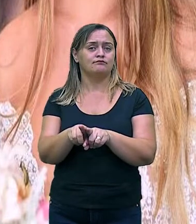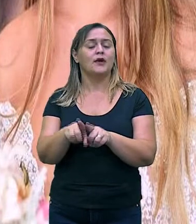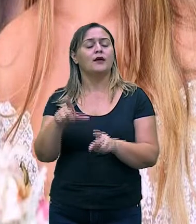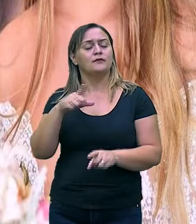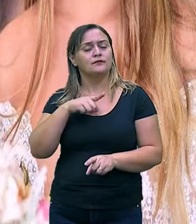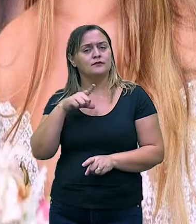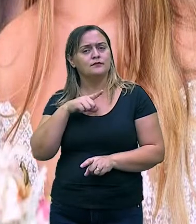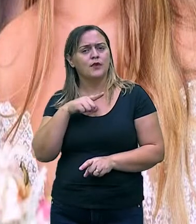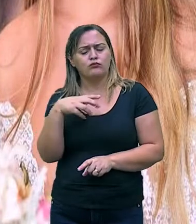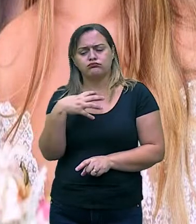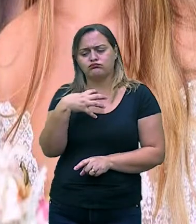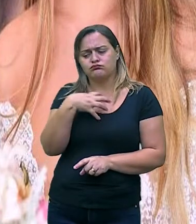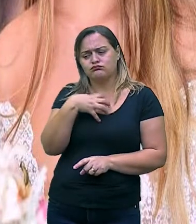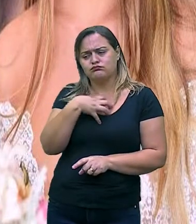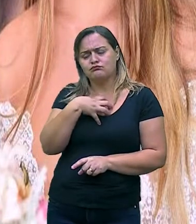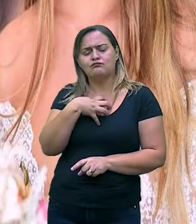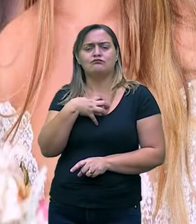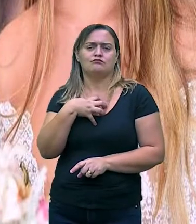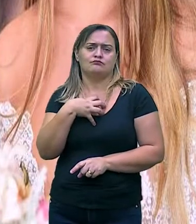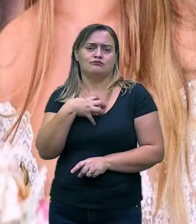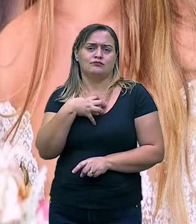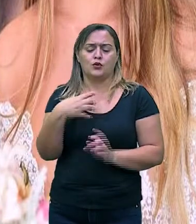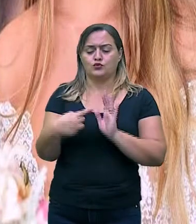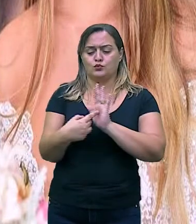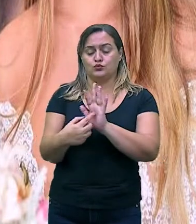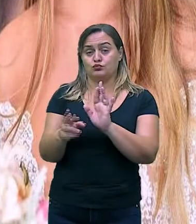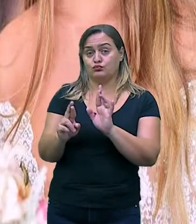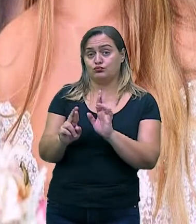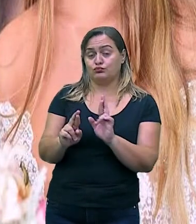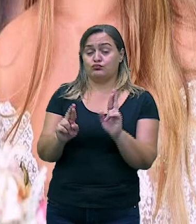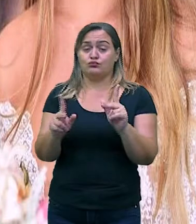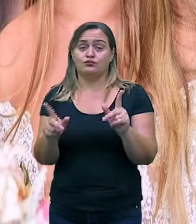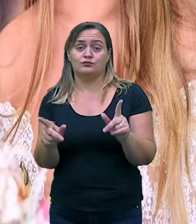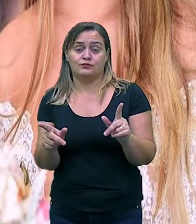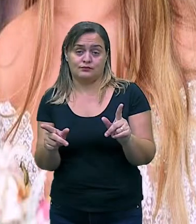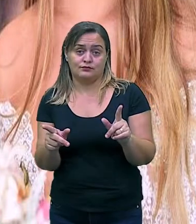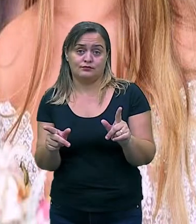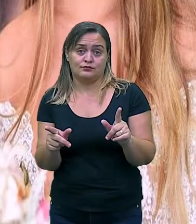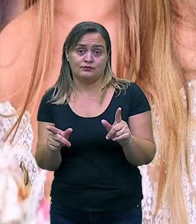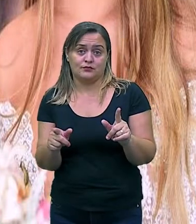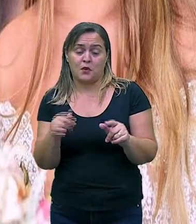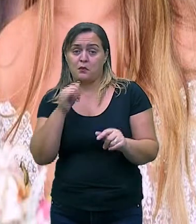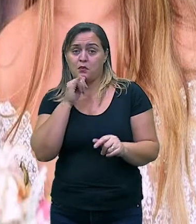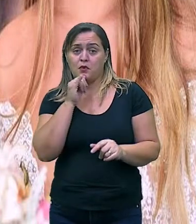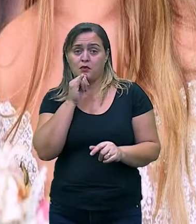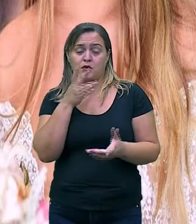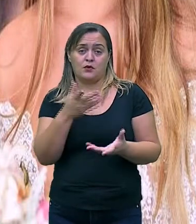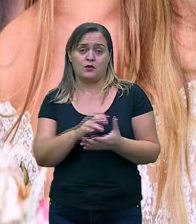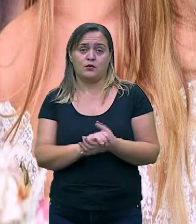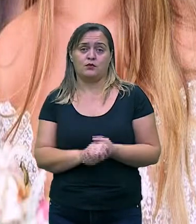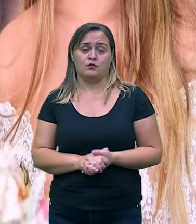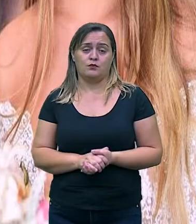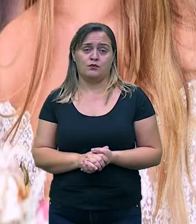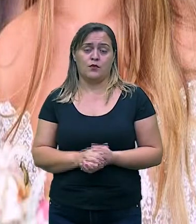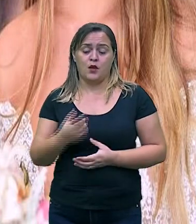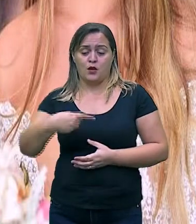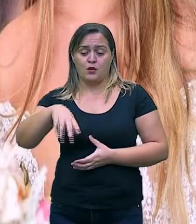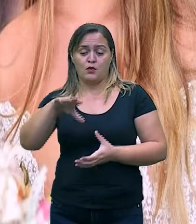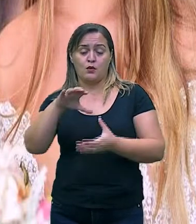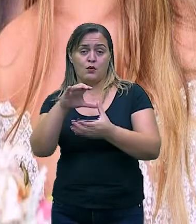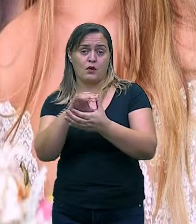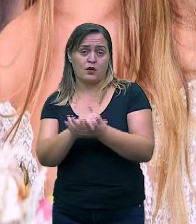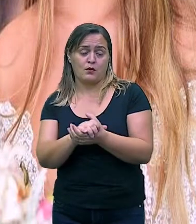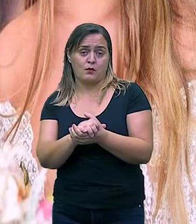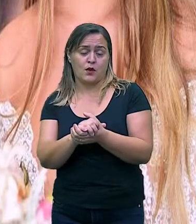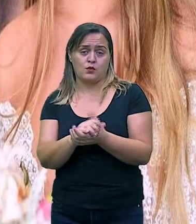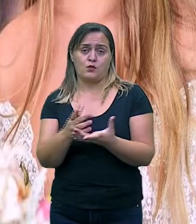diferente. Quem disse que eu disse que é comum se ir a um casamento trajado para tal? Eu não falei, né? Mas